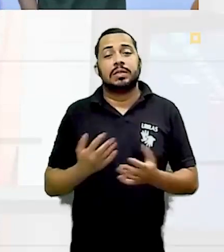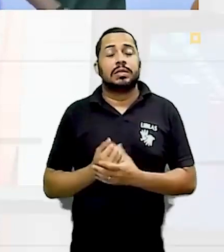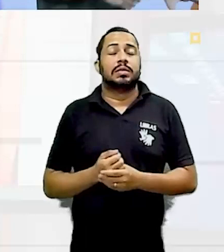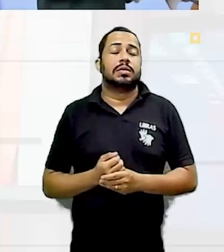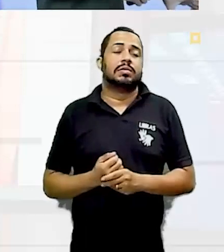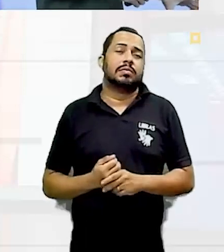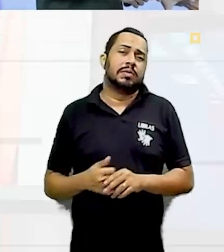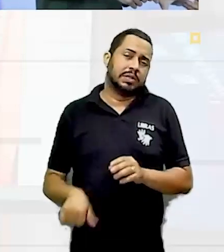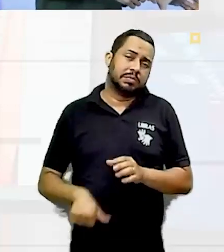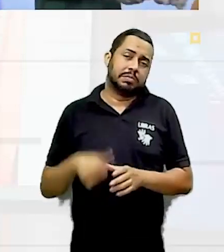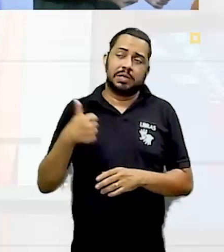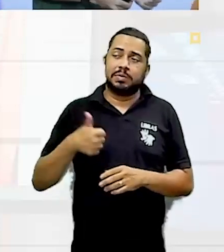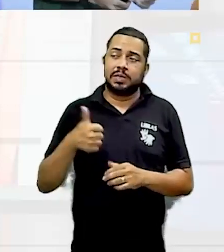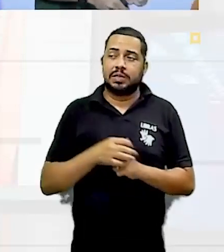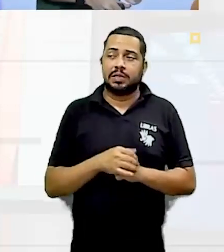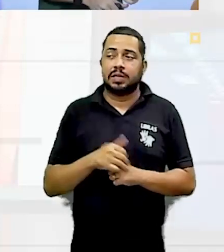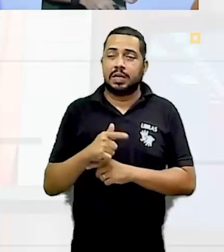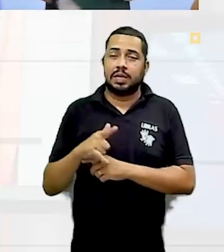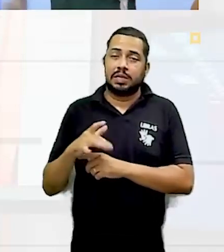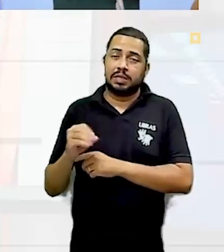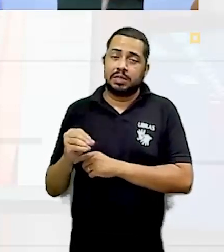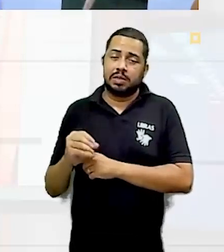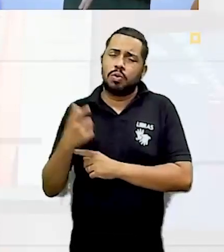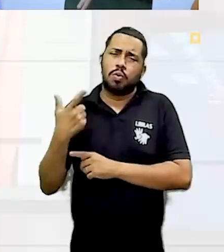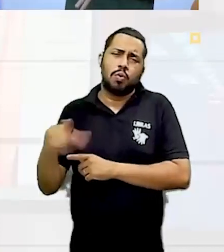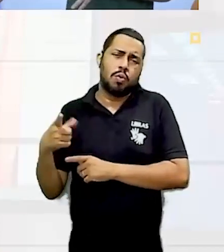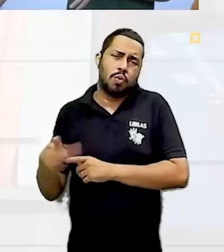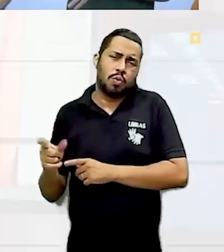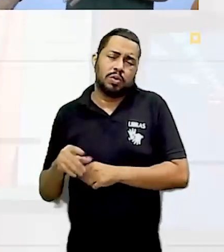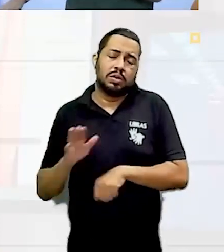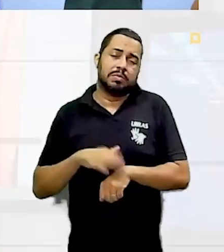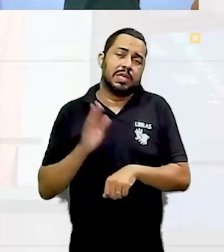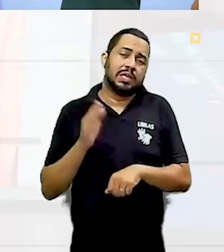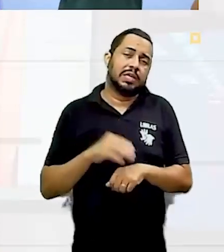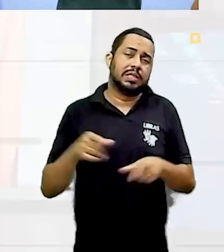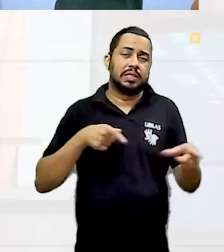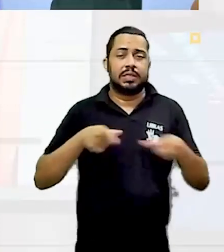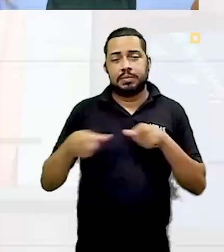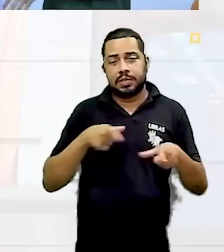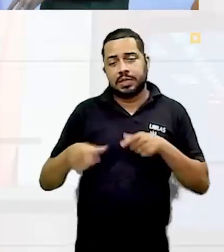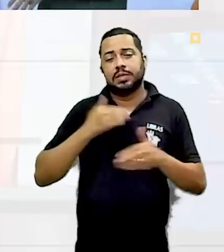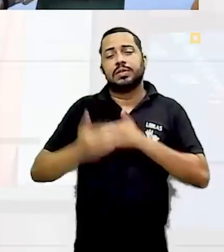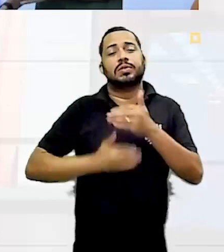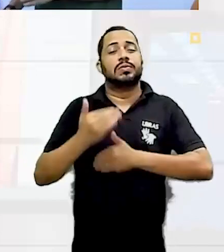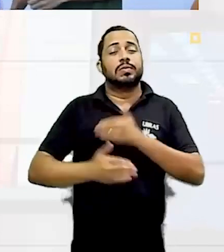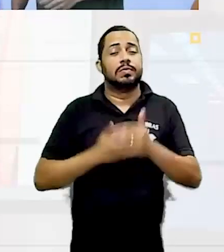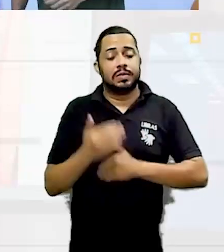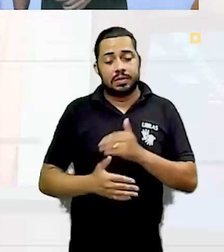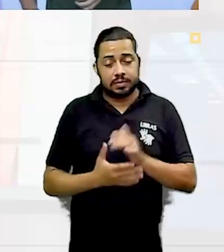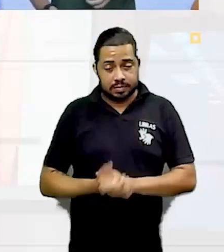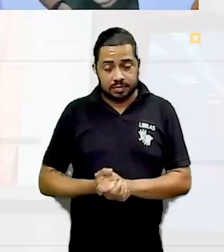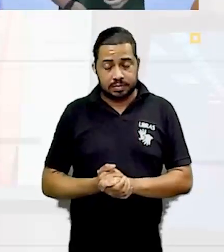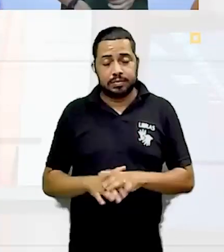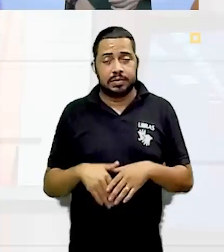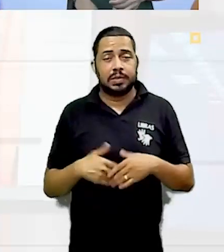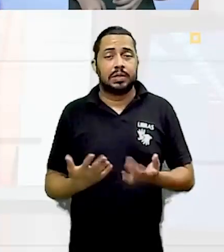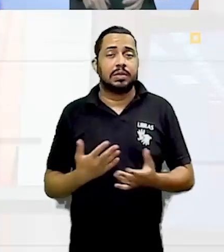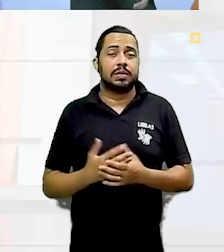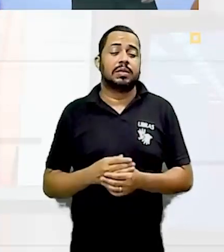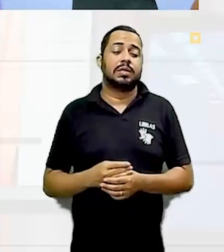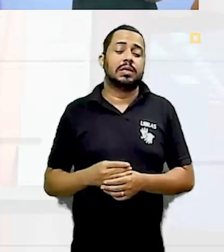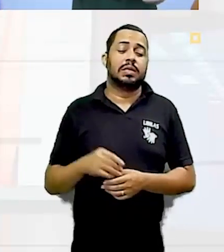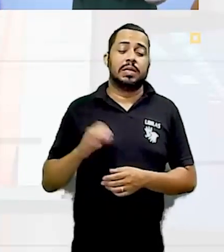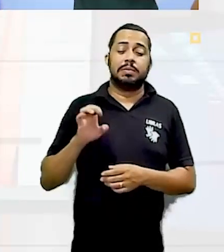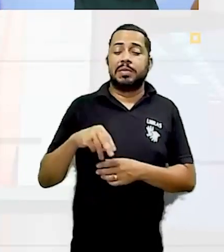Mas essas foram as primeiras versões. Em outras versões, um pouco mais trabalhadas, desenvolvidas acima delas,